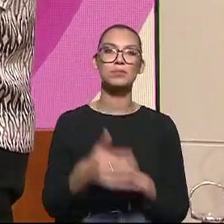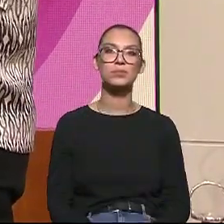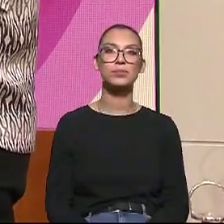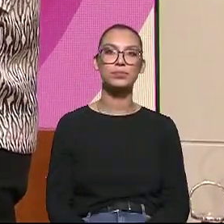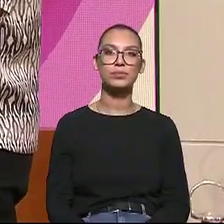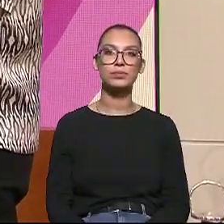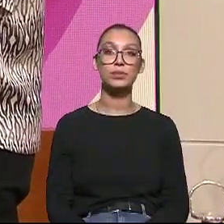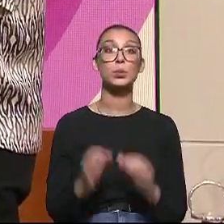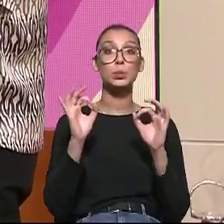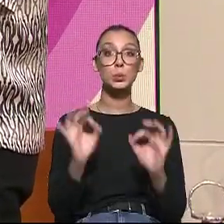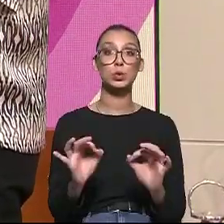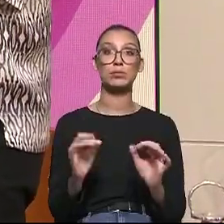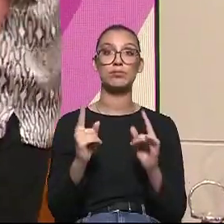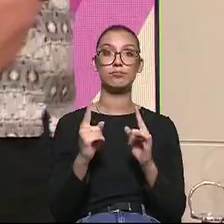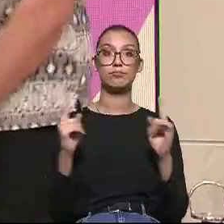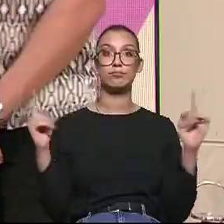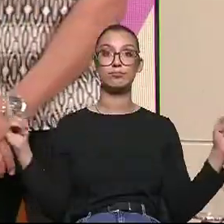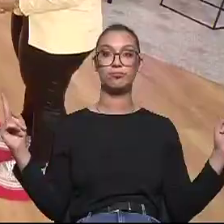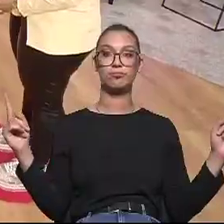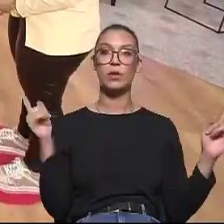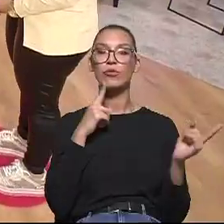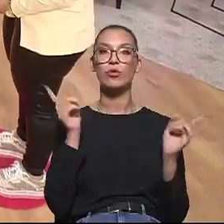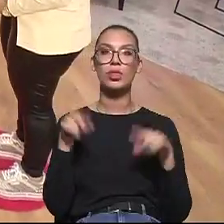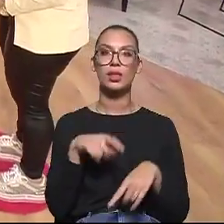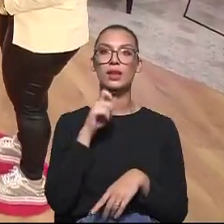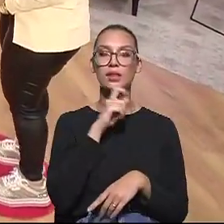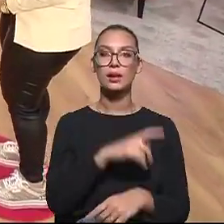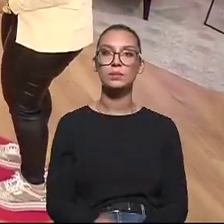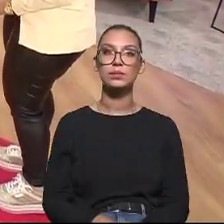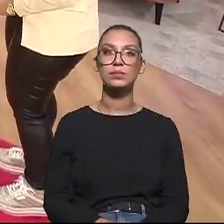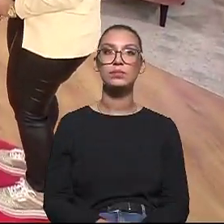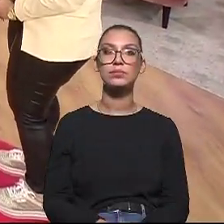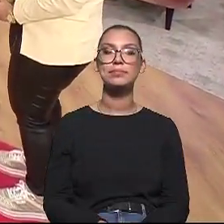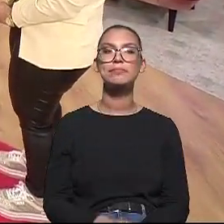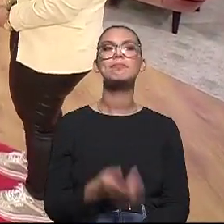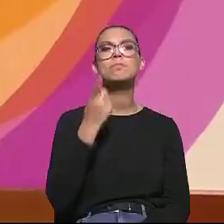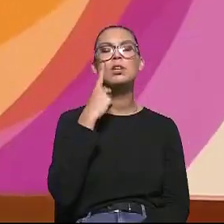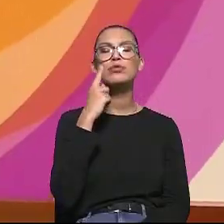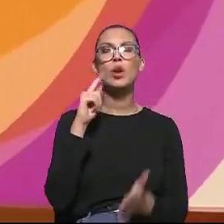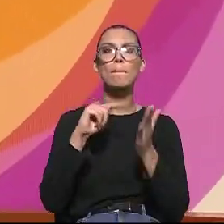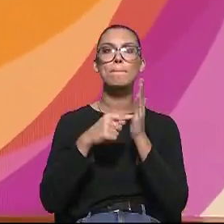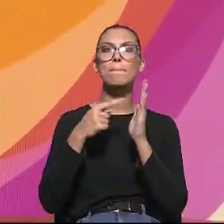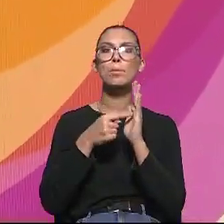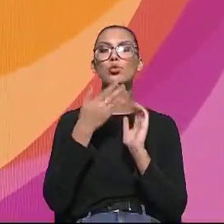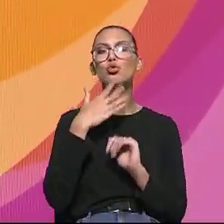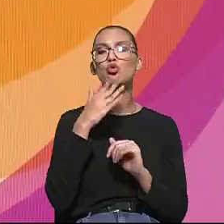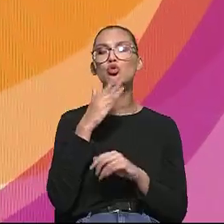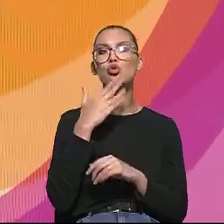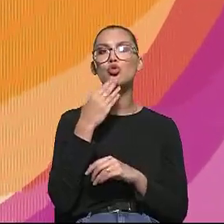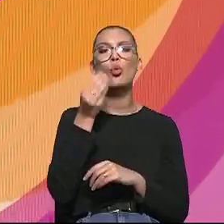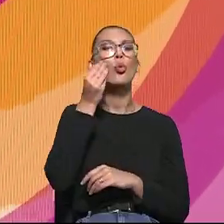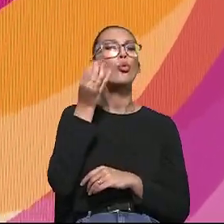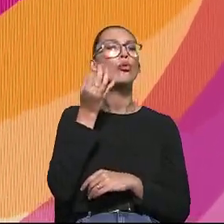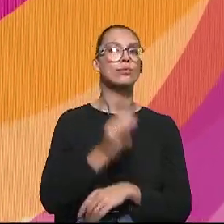E já está. Podem voltar para os vossos lugares. E vamos lá saber, em termos de pontuações provisórias, como é que correu este